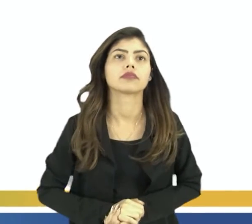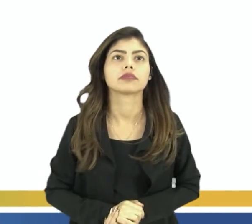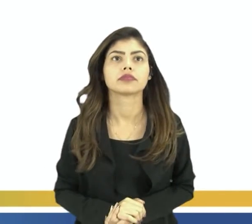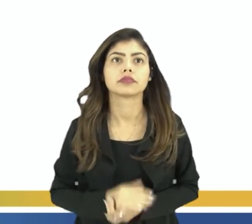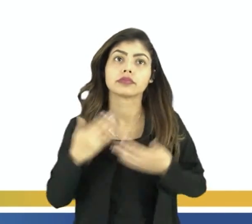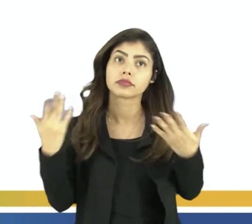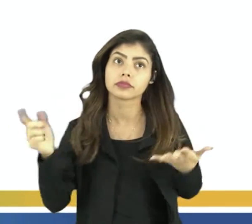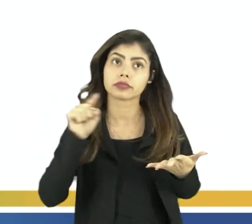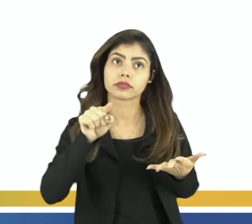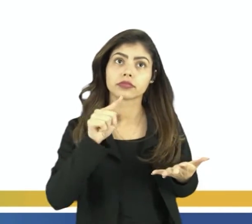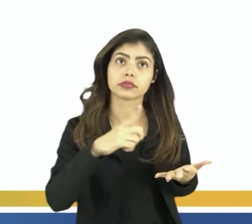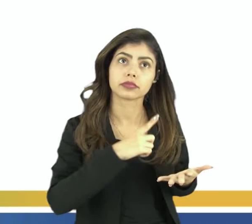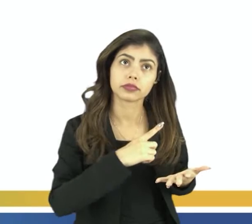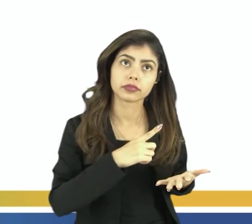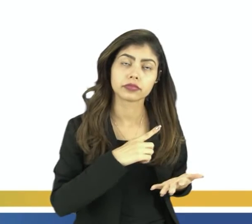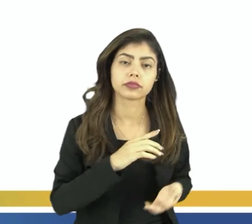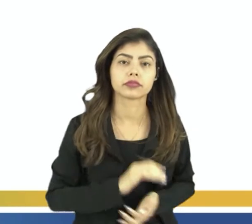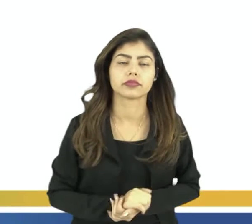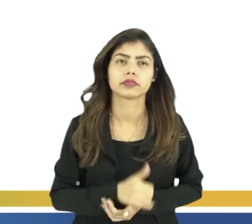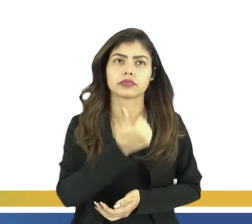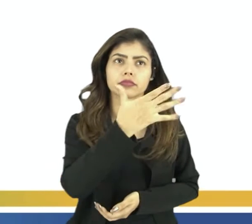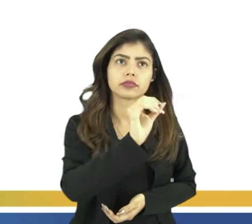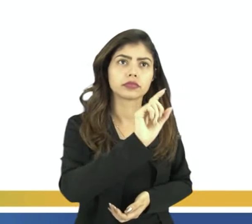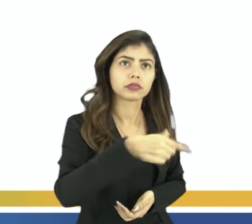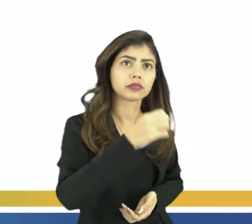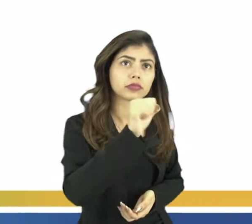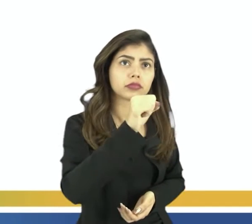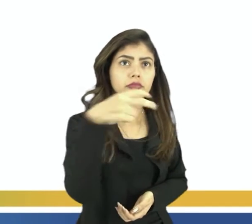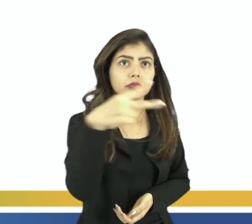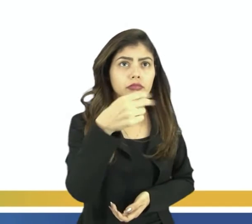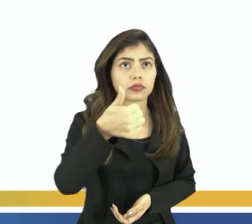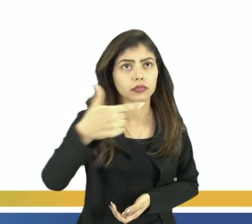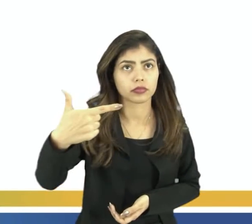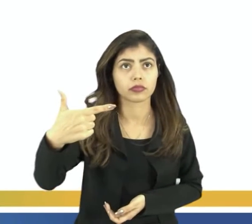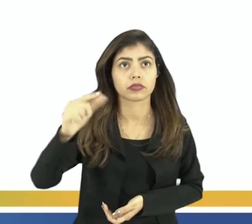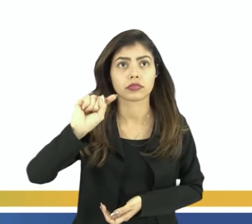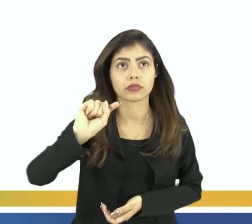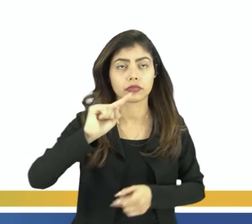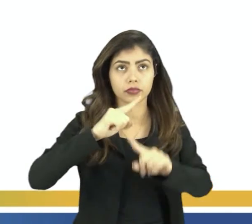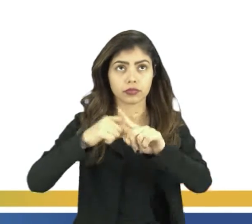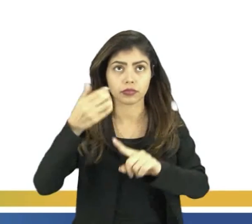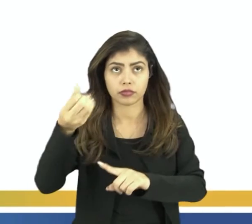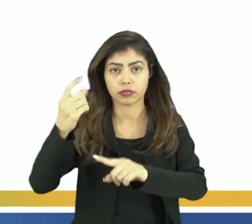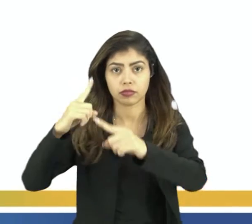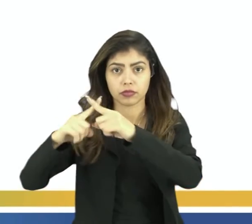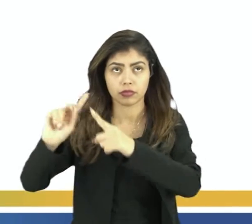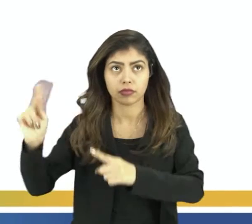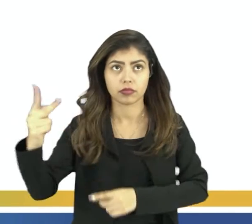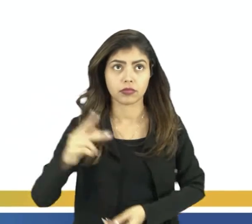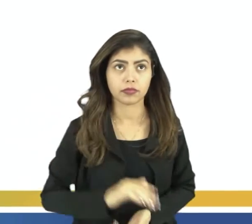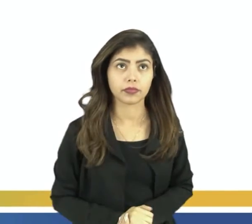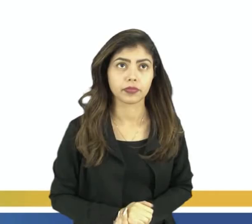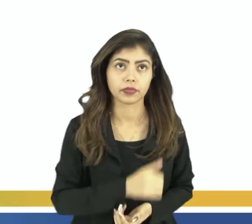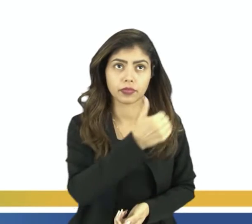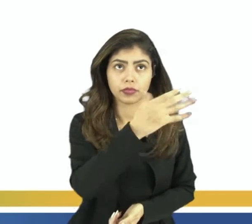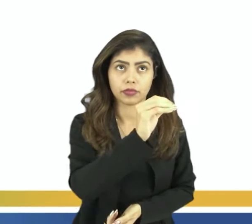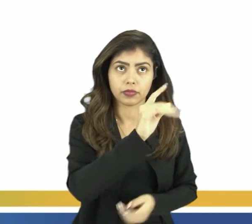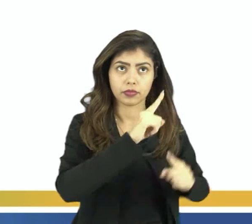cúbico. Com isso, temos que 10,8 é igual a 12 vezes 6 vezes